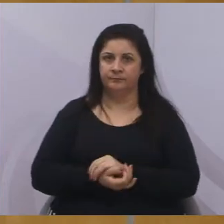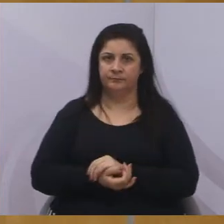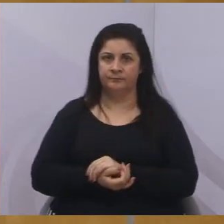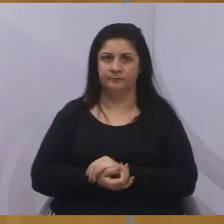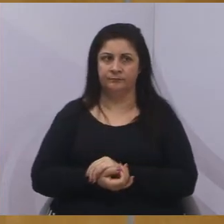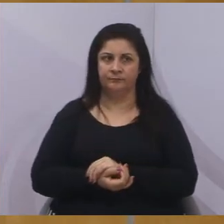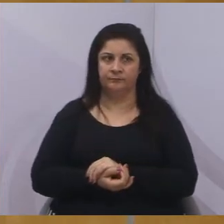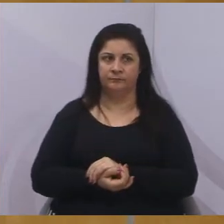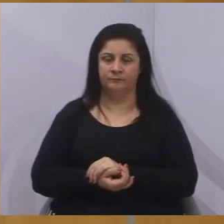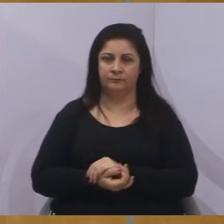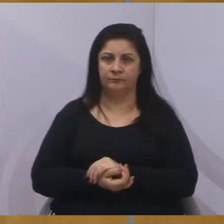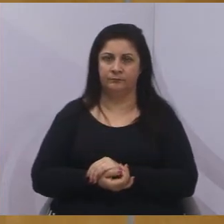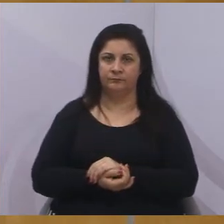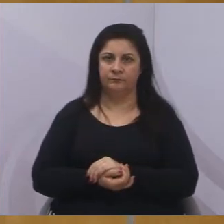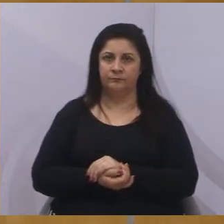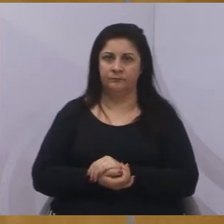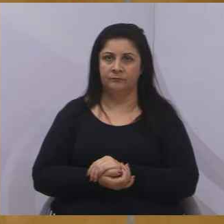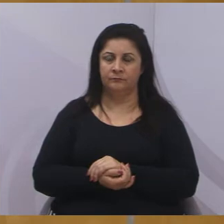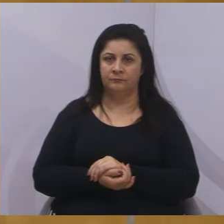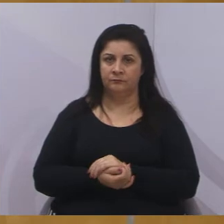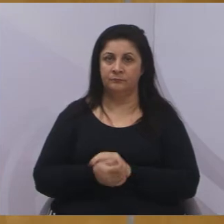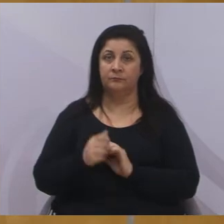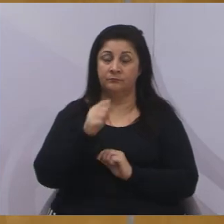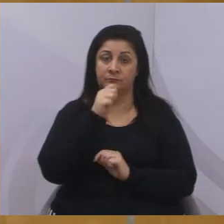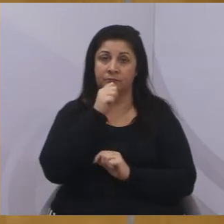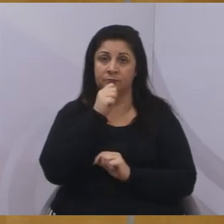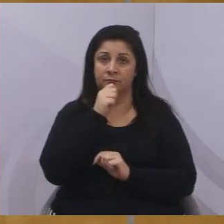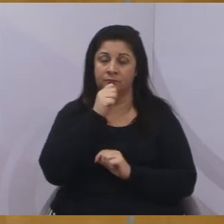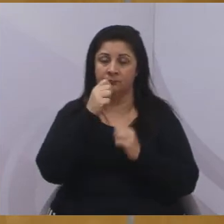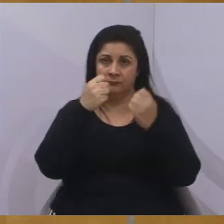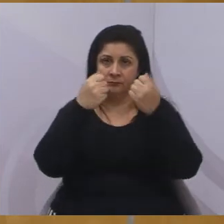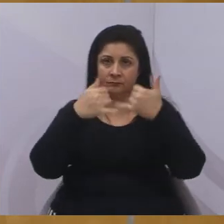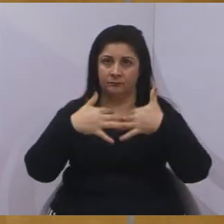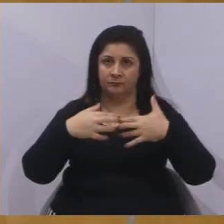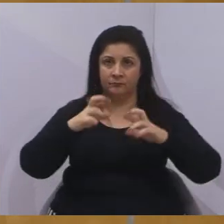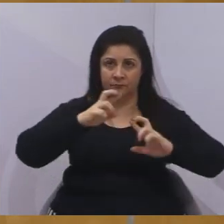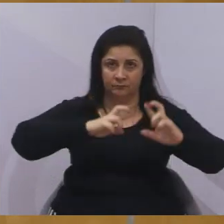Então, ainda na vigilância epidemiológica, nós temos um